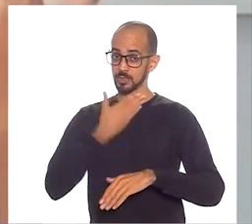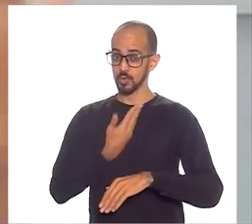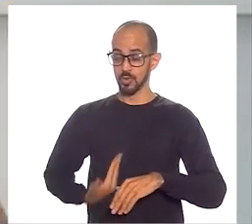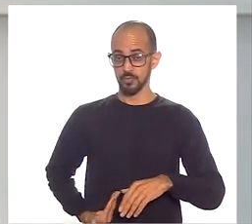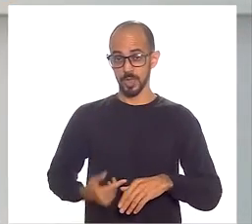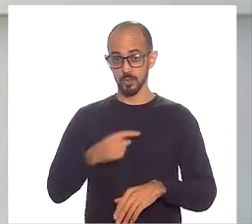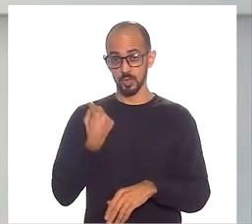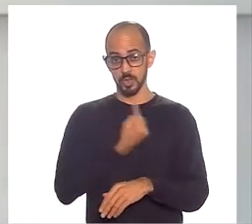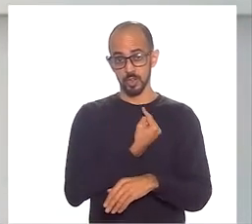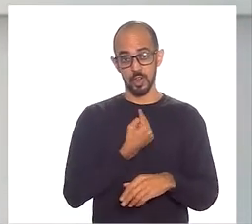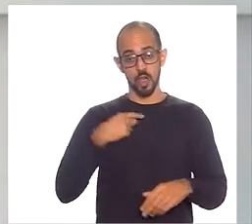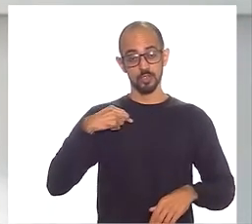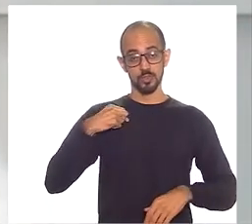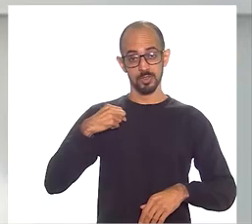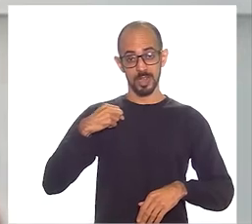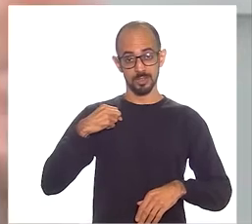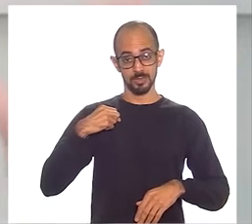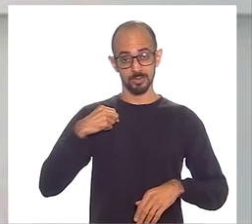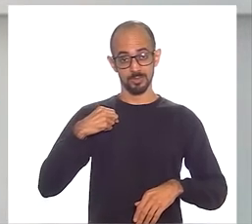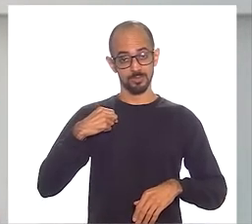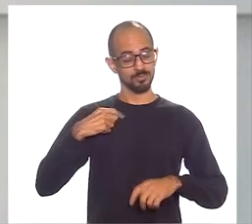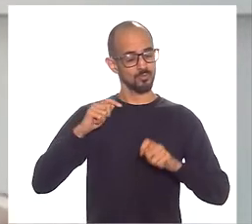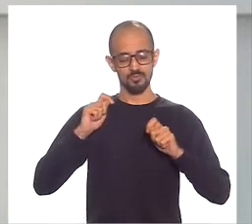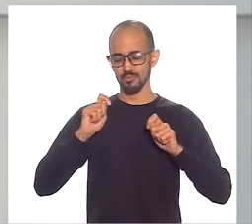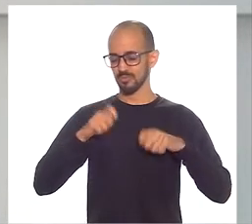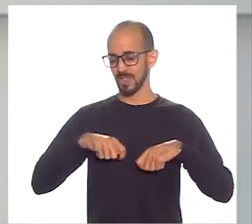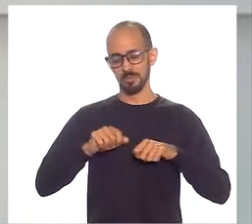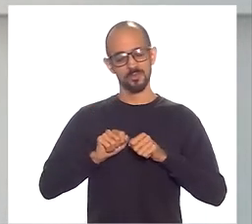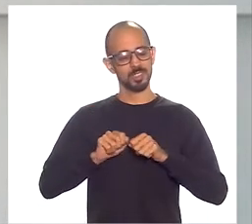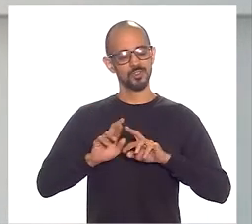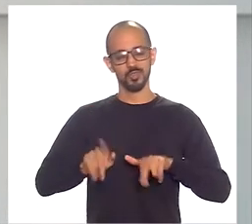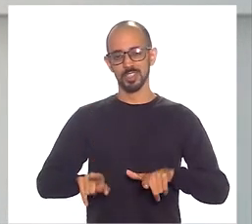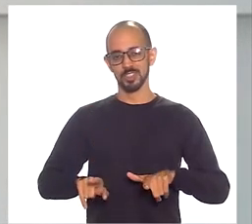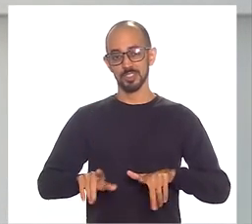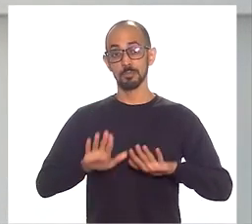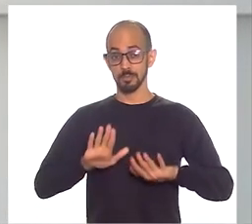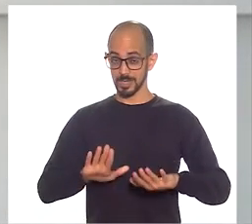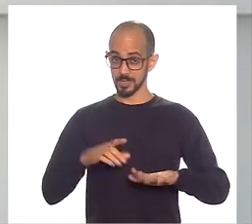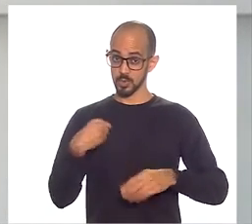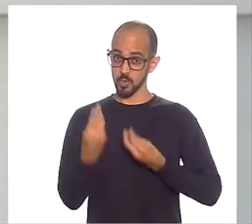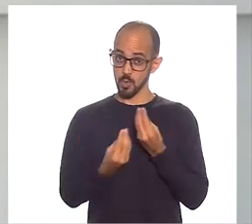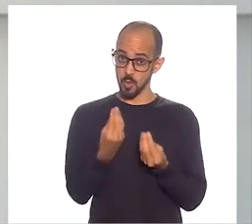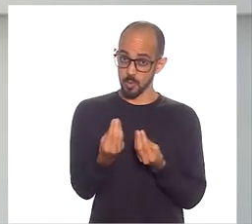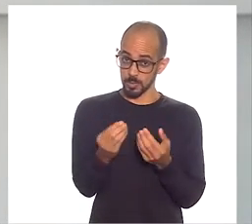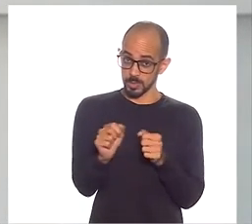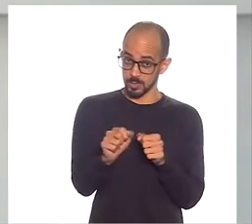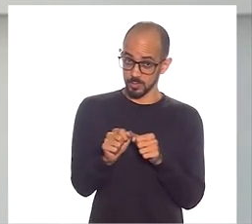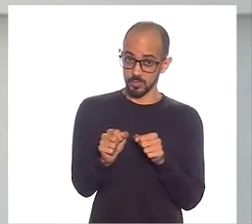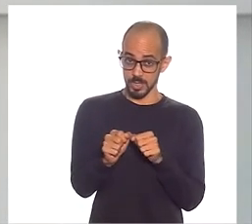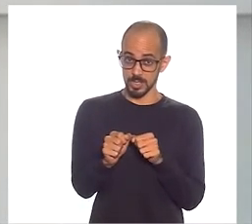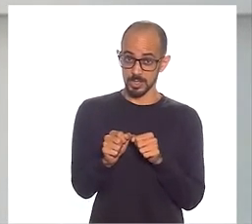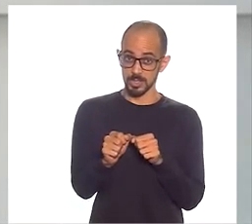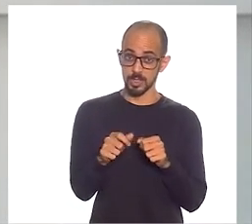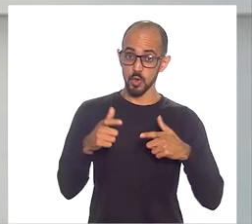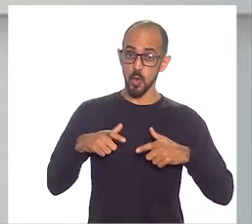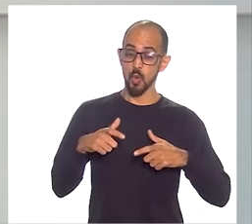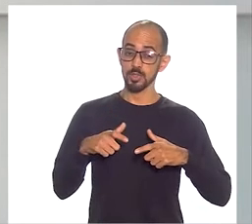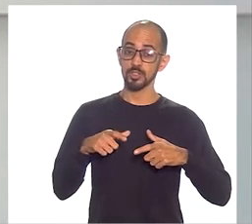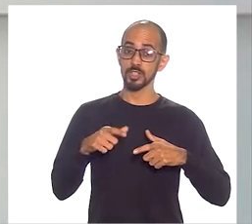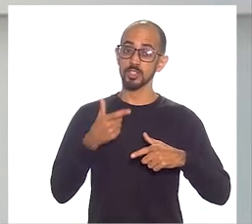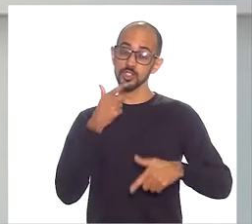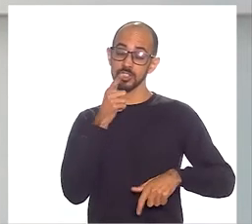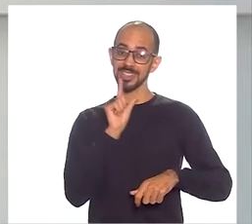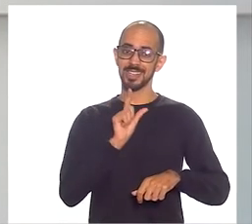e governo, e nós como ela. Não há outra forma, tá? Agora, como é que a gente fez isso e onde é que foi o nosso